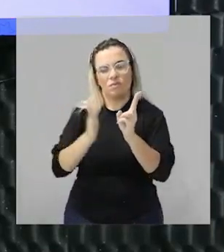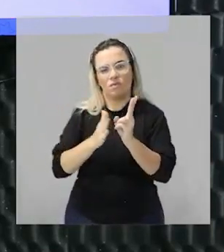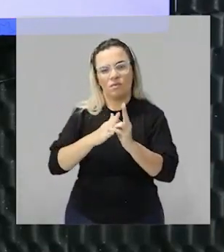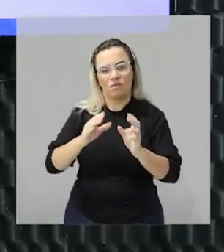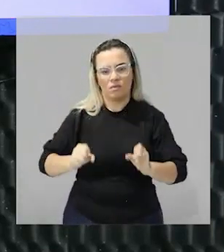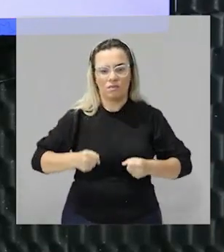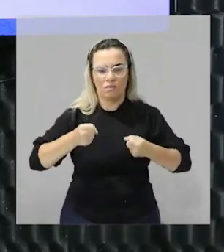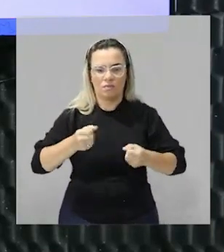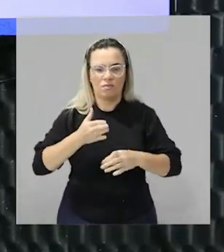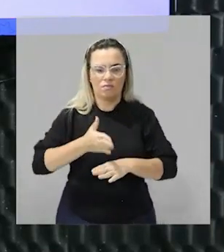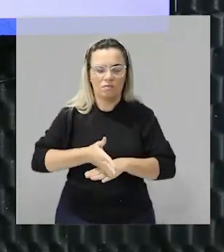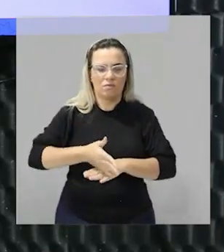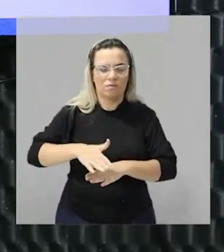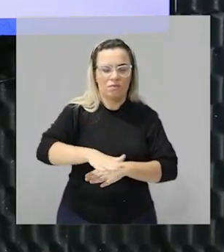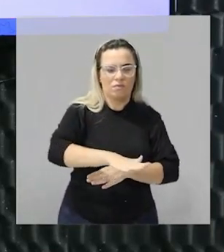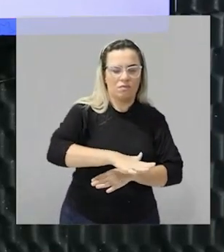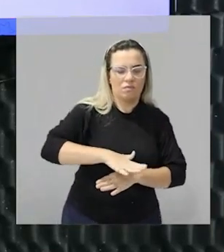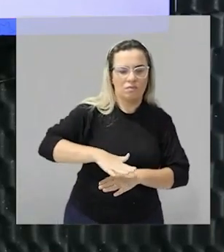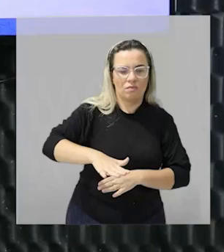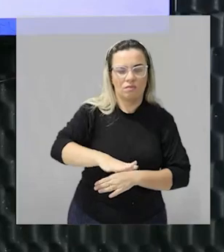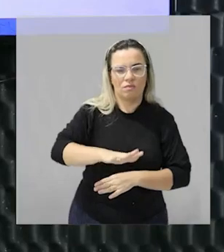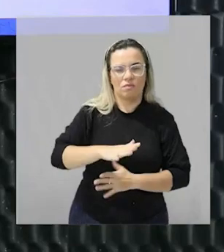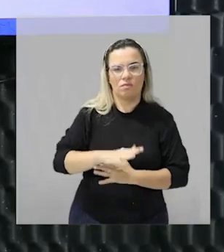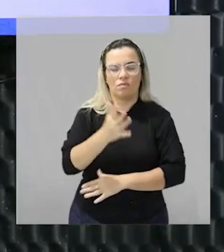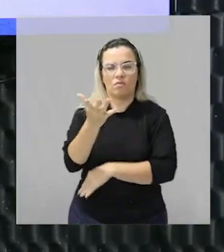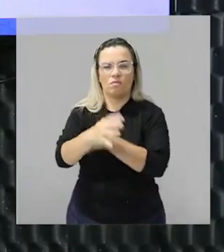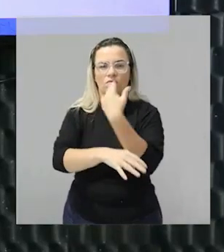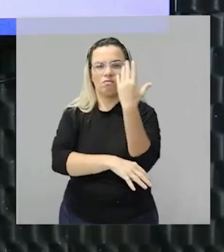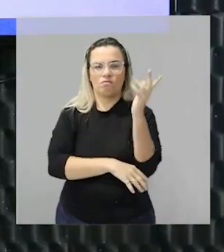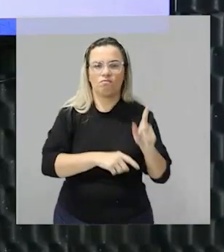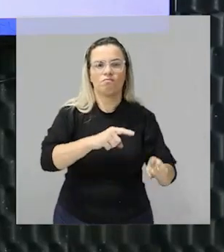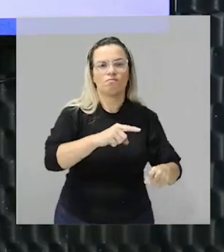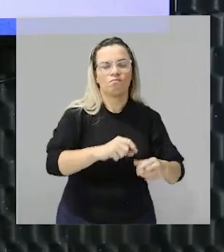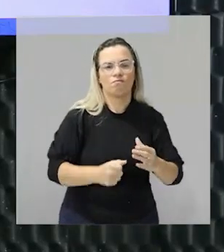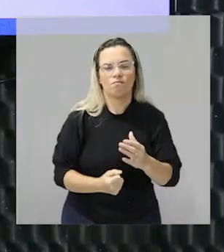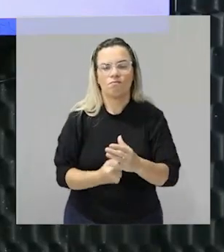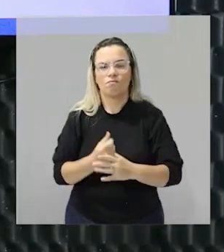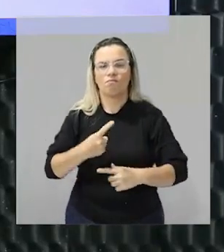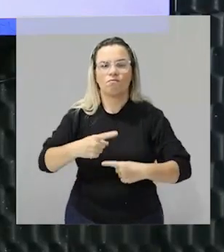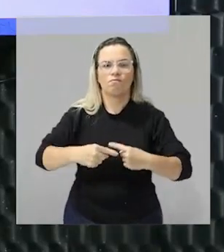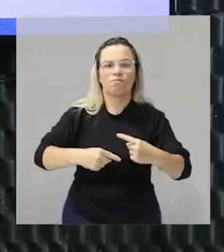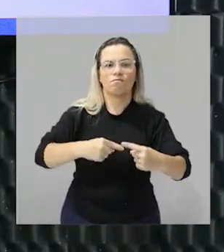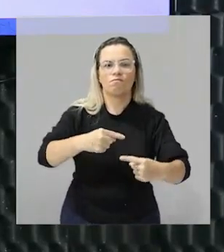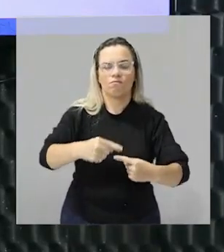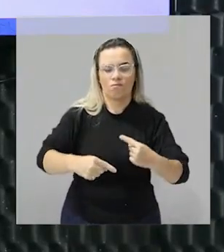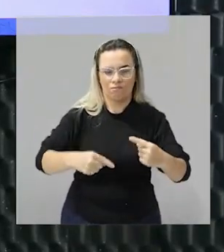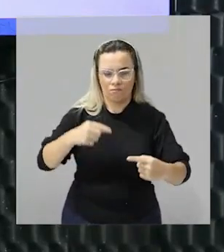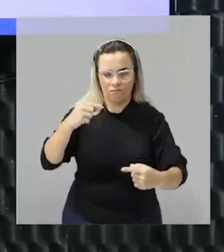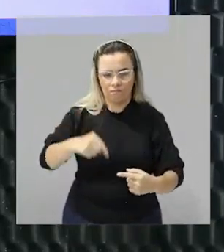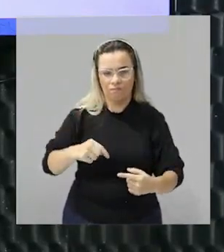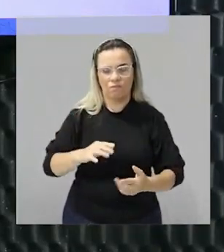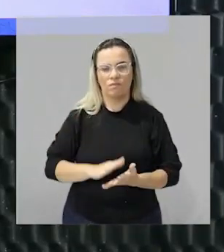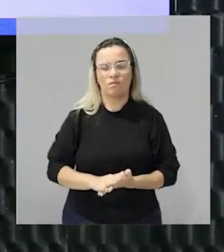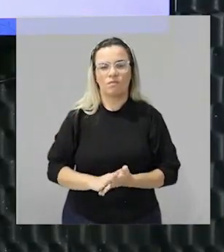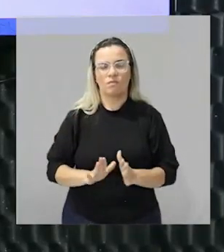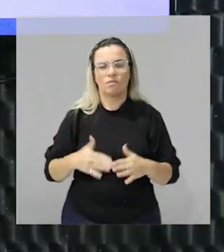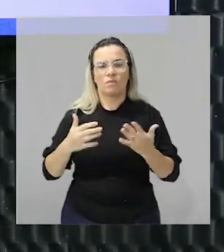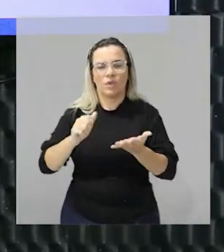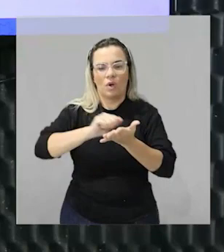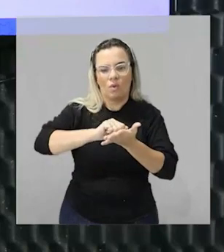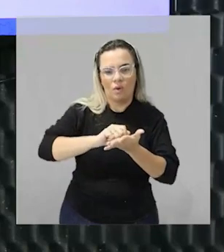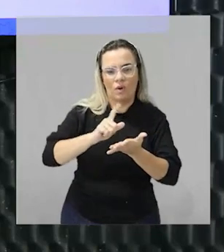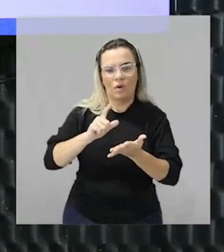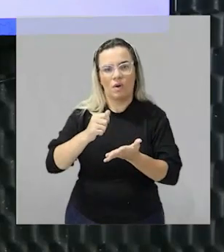ter acesso, na verdade, a essa matéria-prima. Então, para ter acesso à matéria-prima, ao